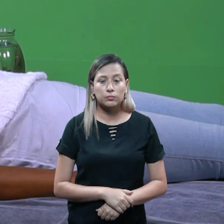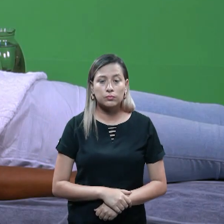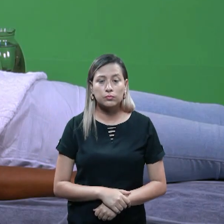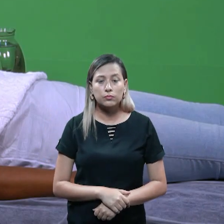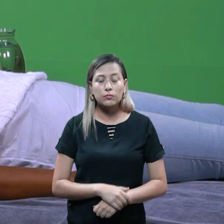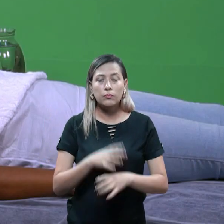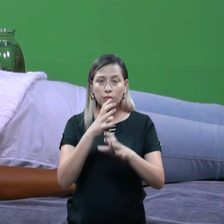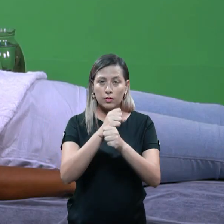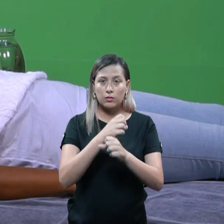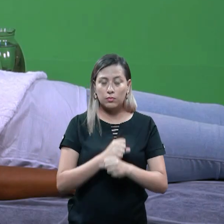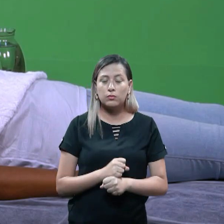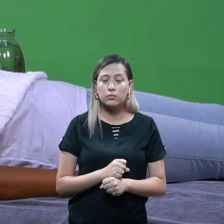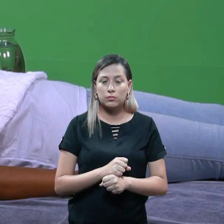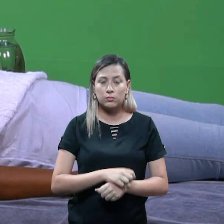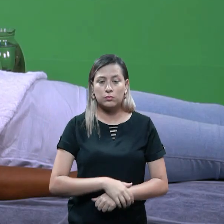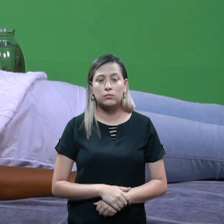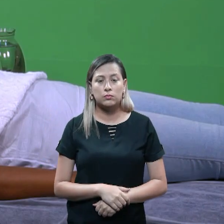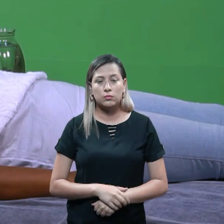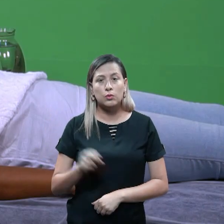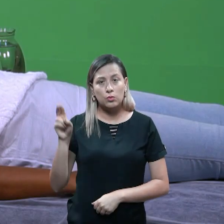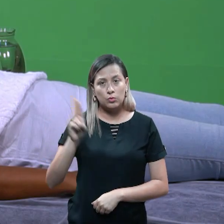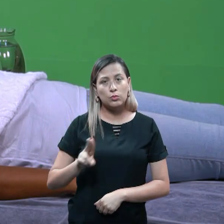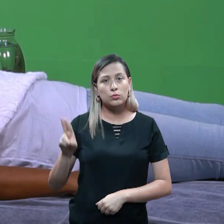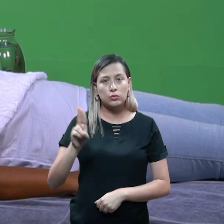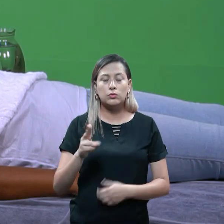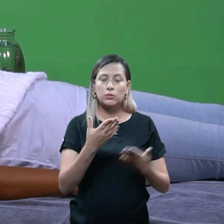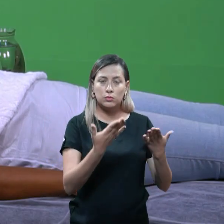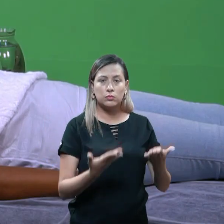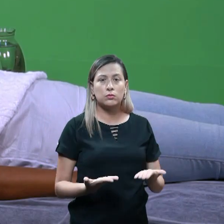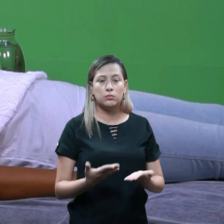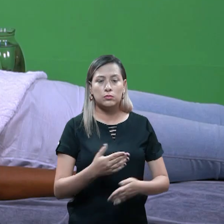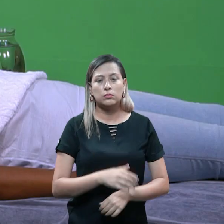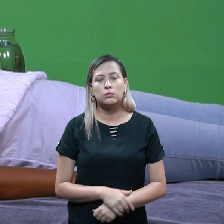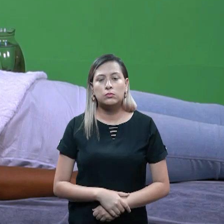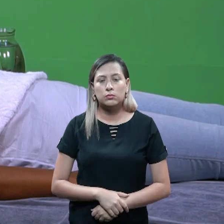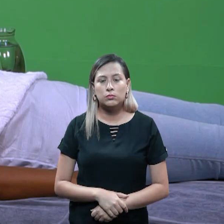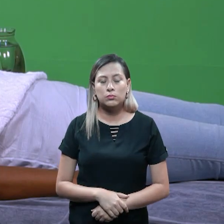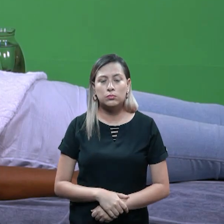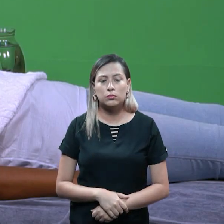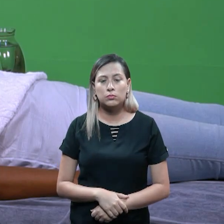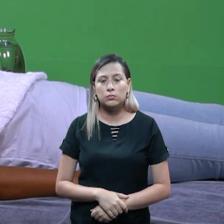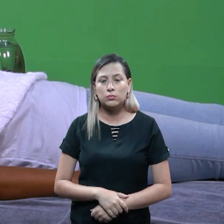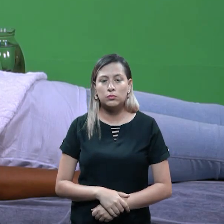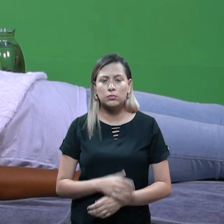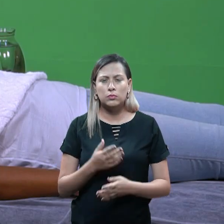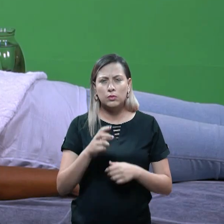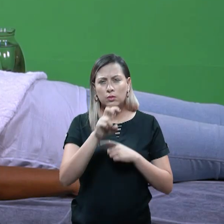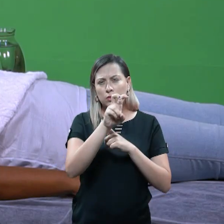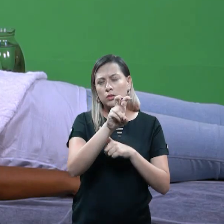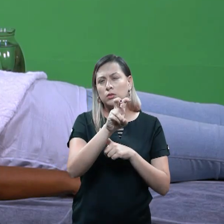eu calculo aqui pelo paquímetro. E aqui no caso deu